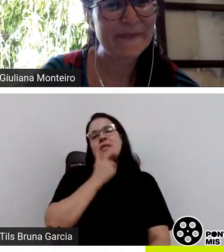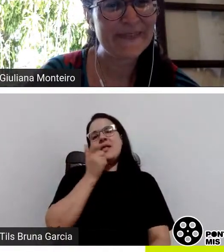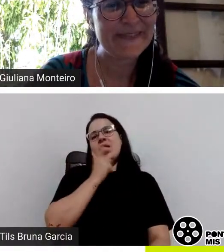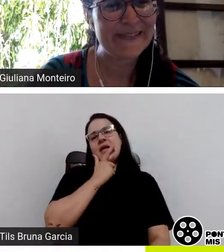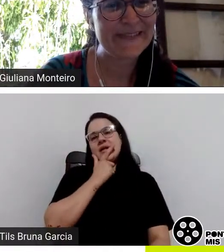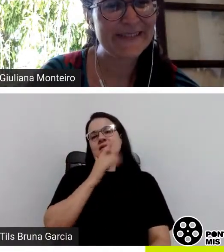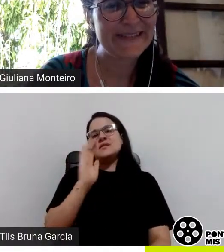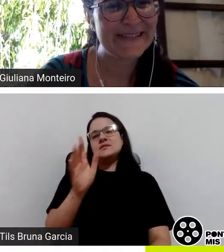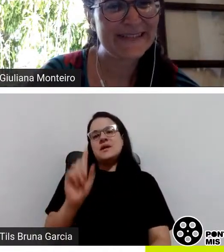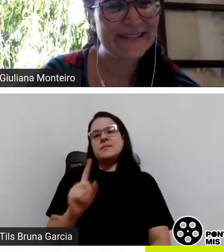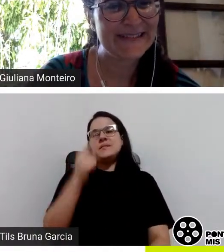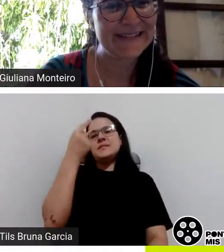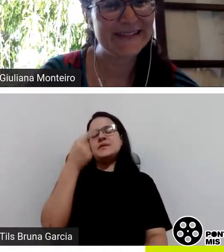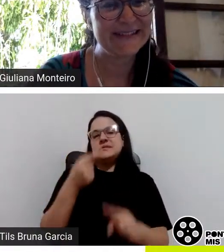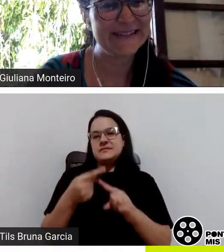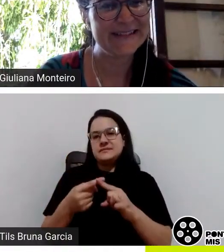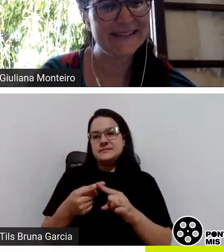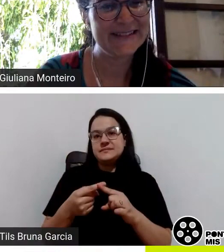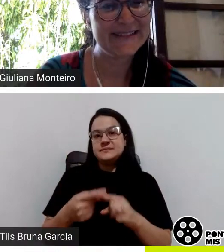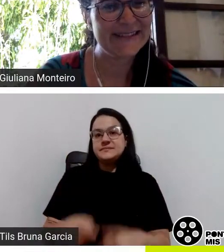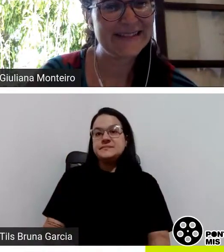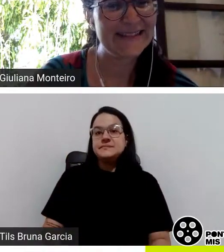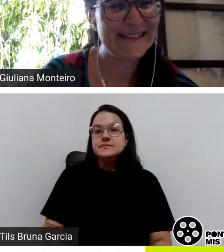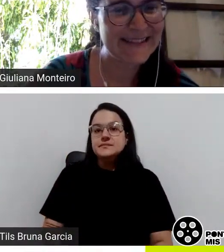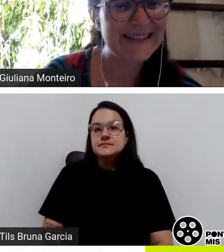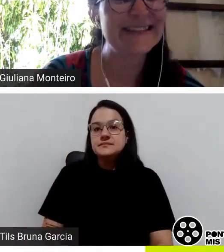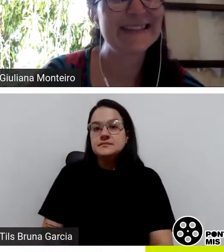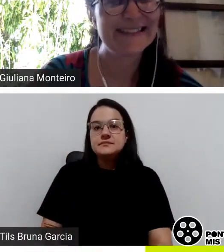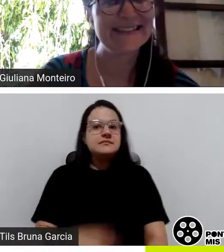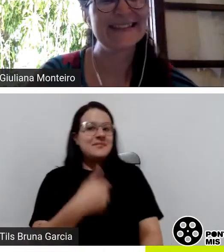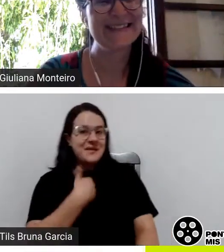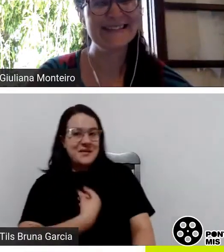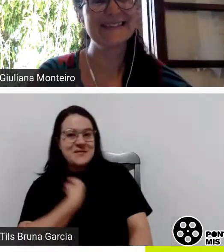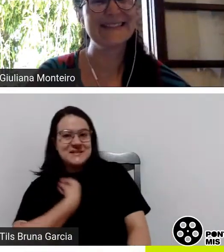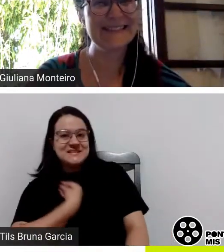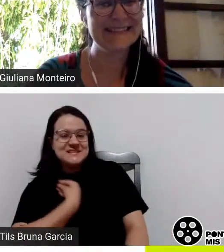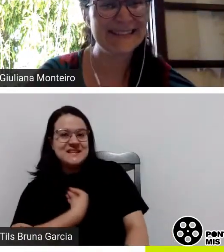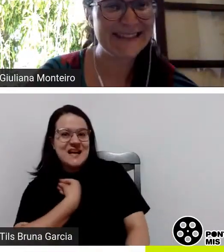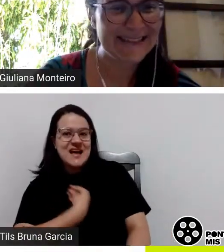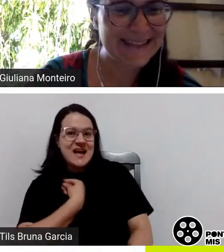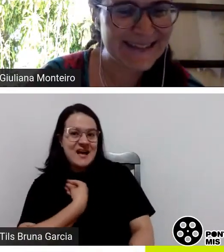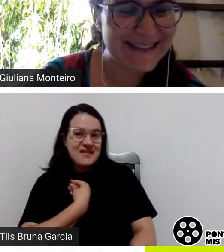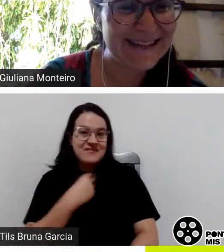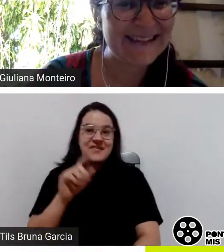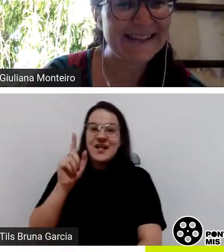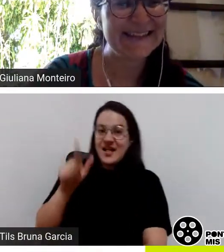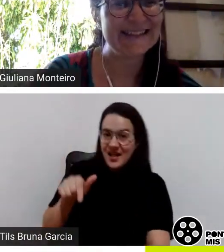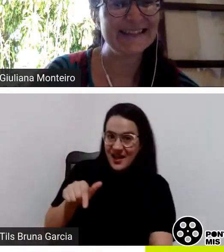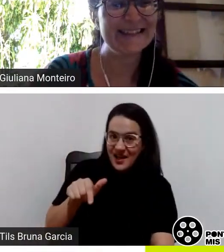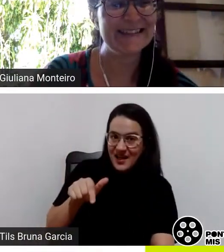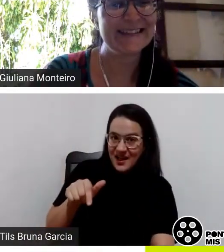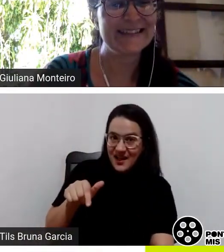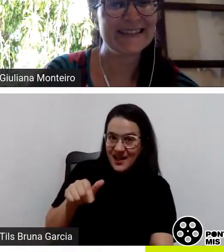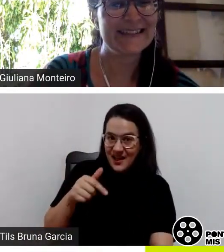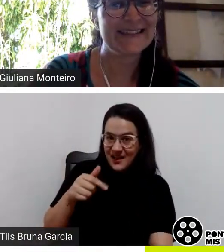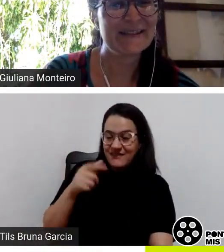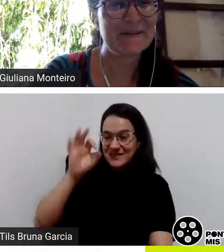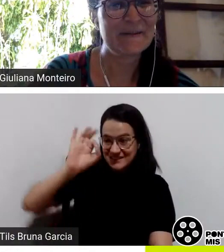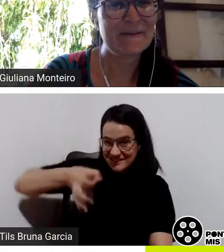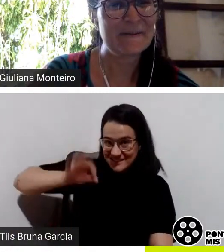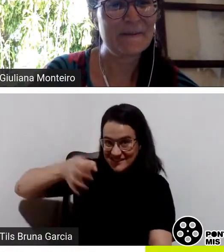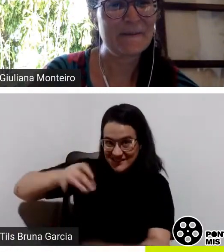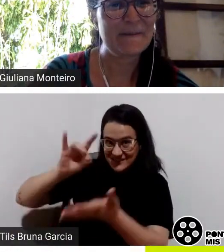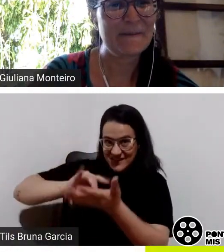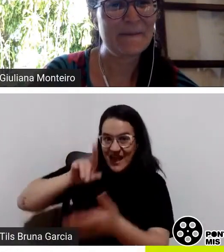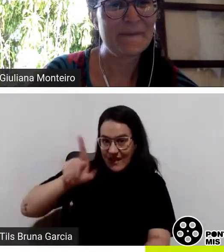na sua primeira sessão. Eu estava na sessão. Tu estava? Eu estou mentindo? Não, aconteceu, né? Não era tu,